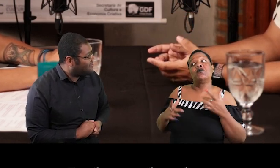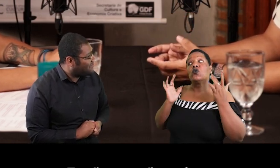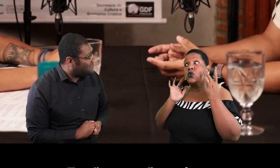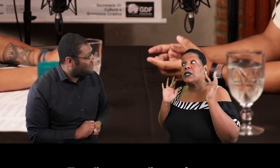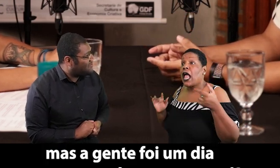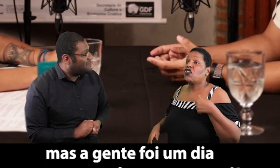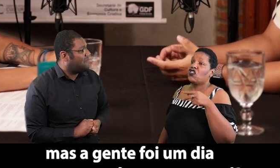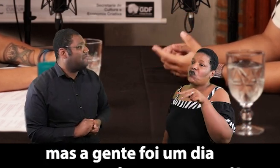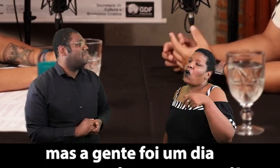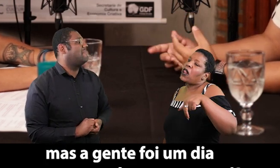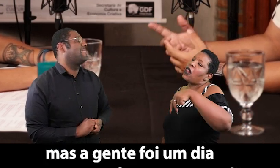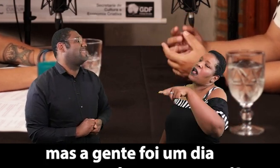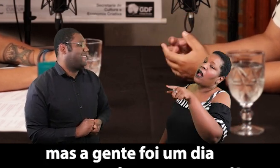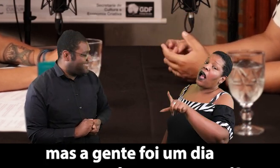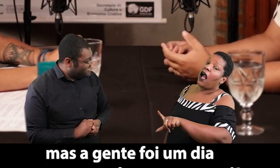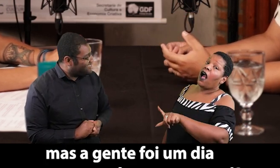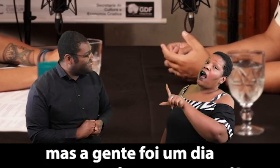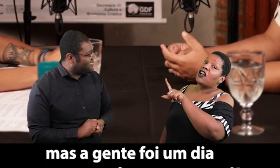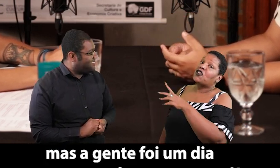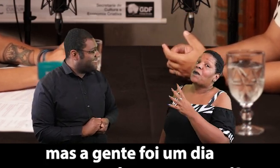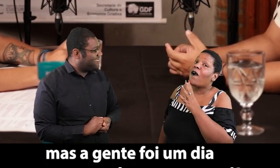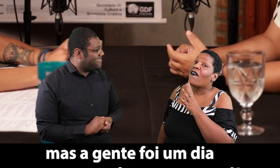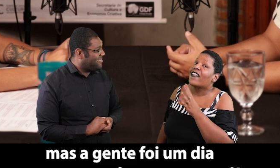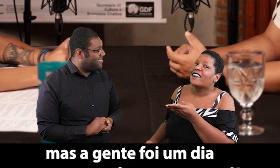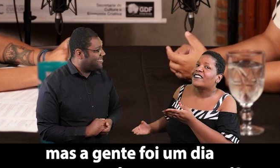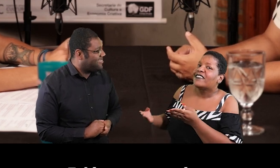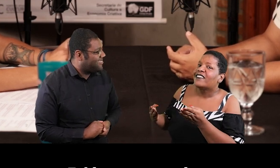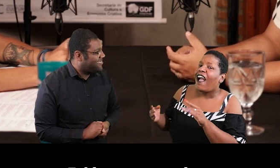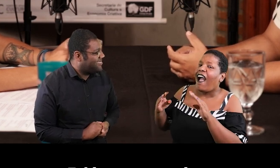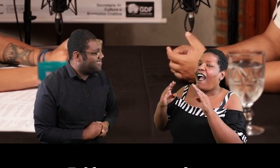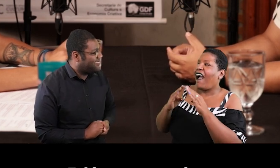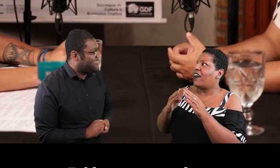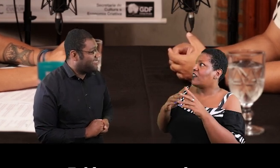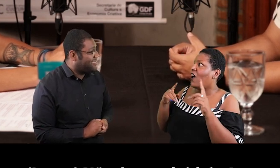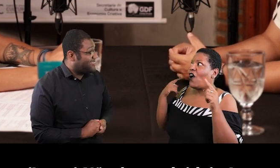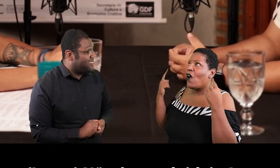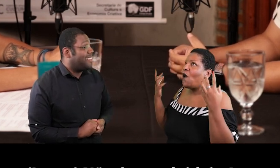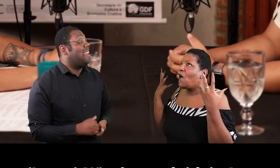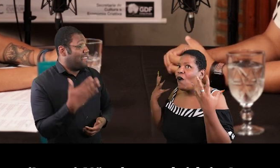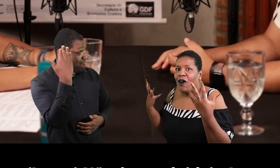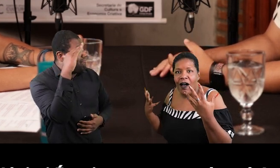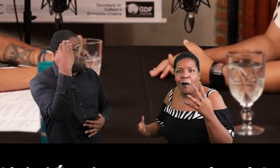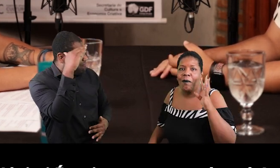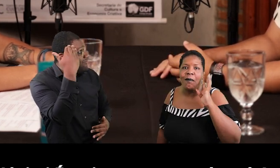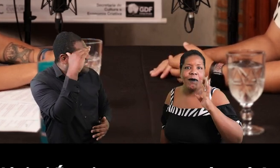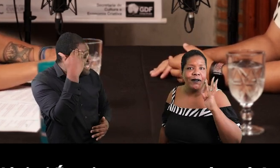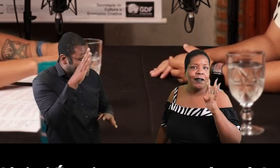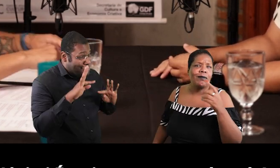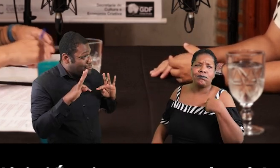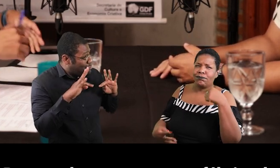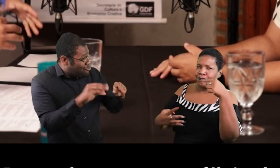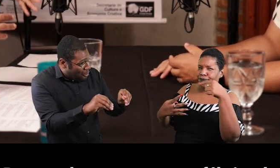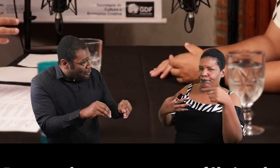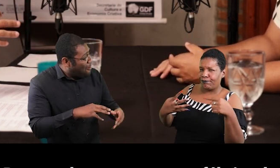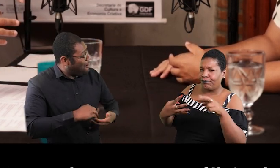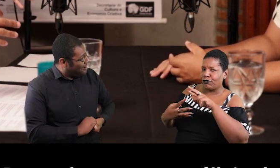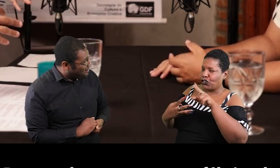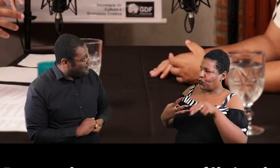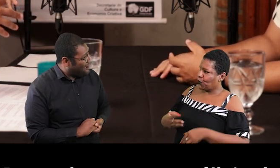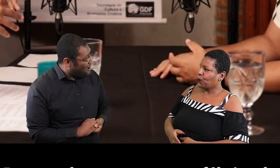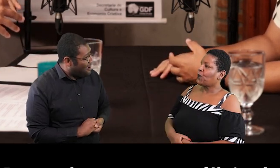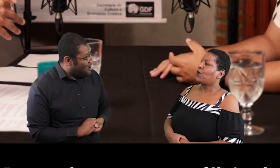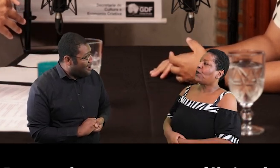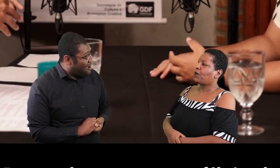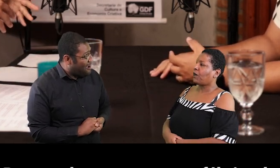sei. Mas a gente foi um dia antes pra conhecer a casa, né? E é loucura total. Não, uma É doideira, muito né? massa. Tem de tudo ali. É porque eles pegaram